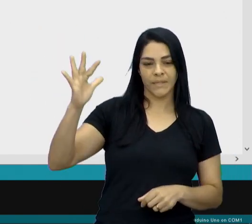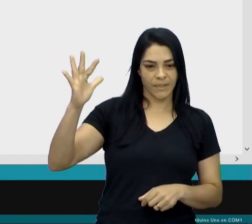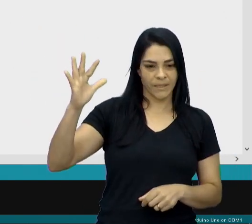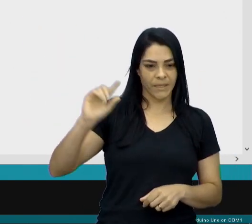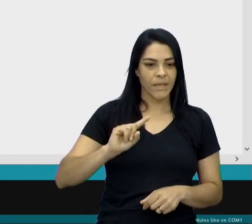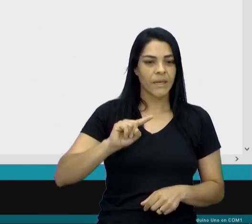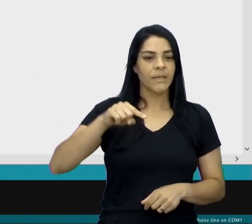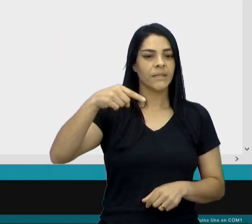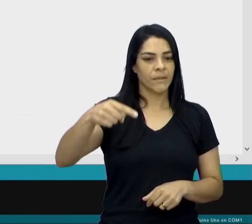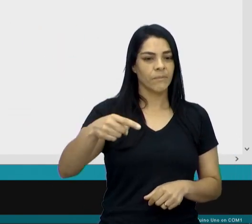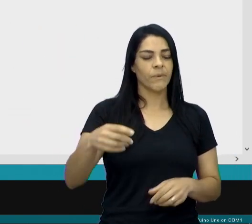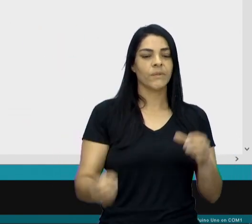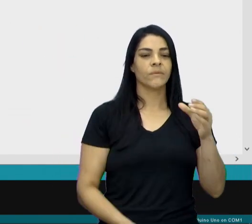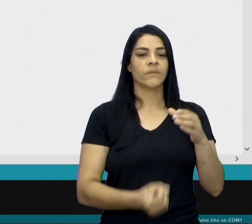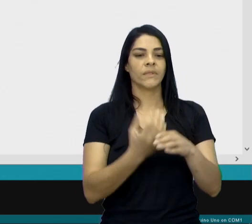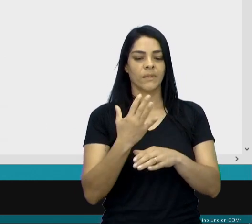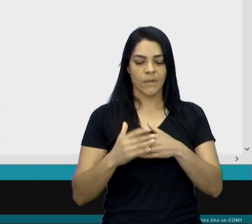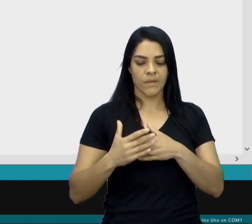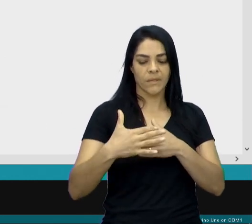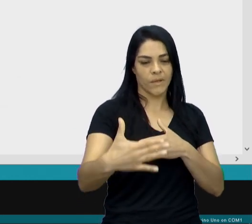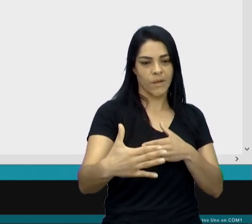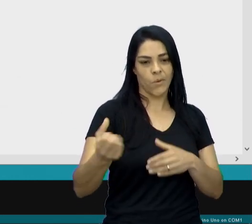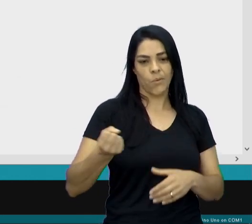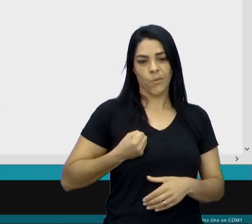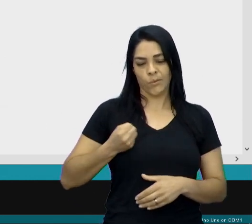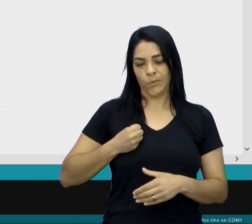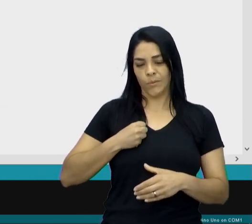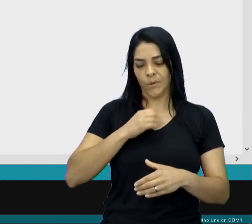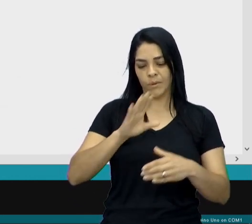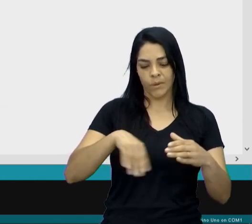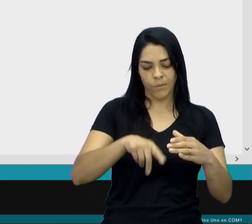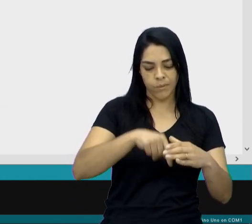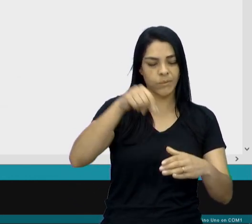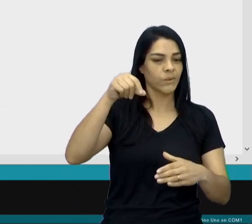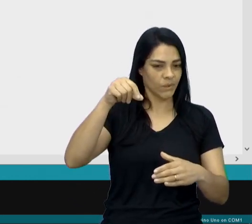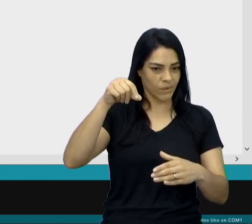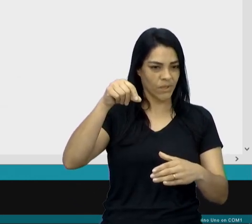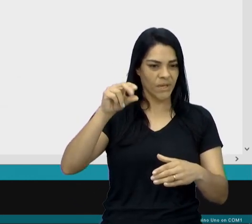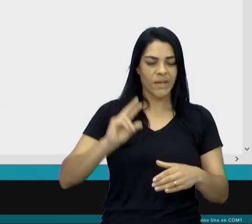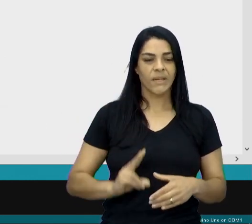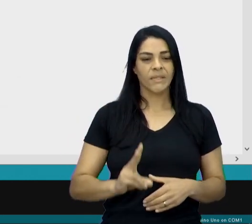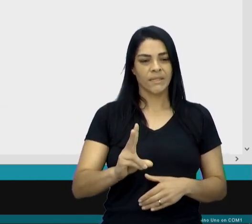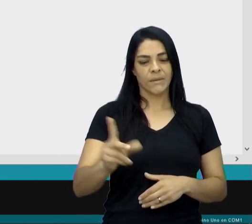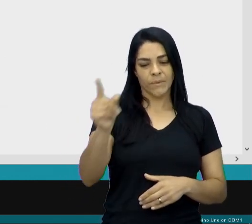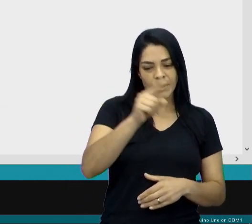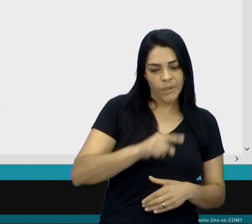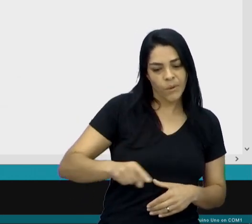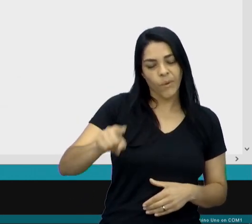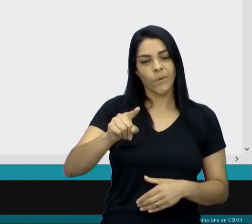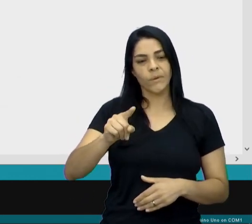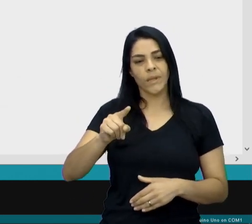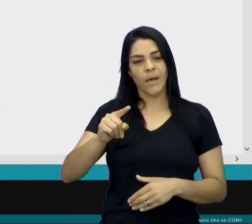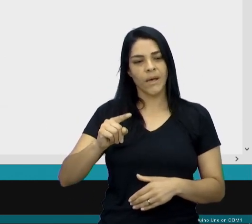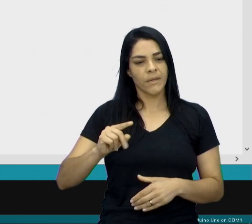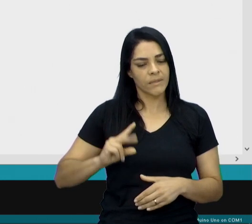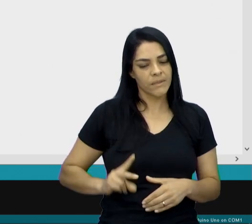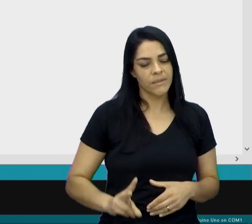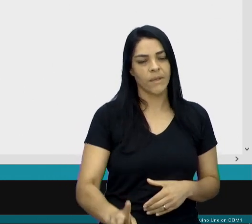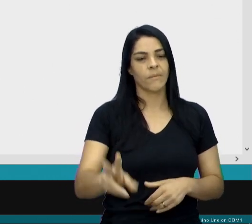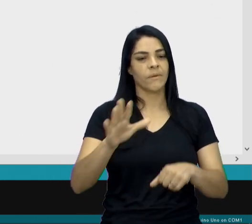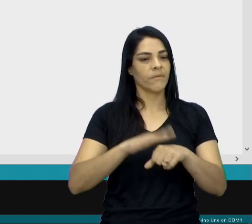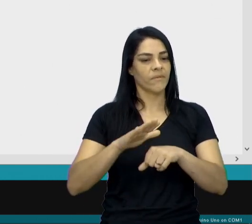vai criar a sequência com o número que ele sorteou. Então, cada vez que rodar uma próxima rodada, ele vai fazer